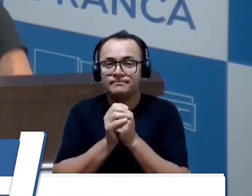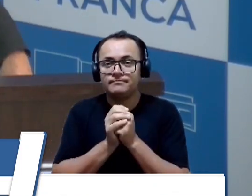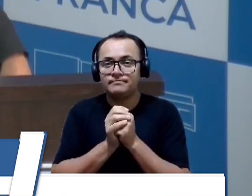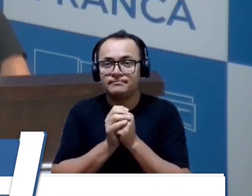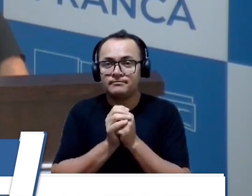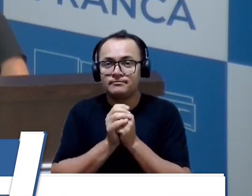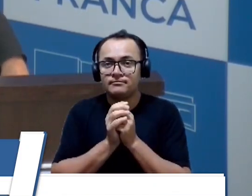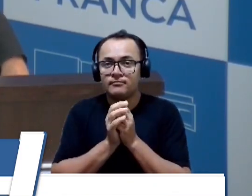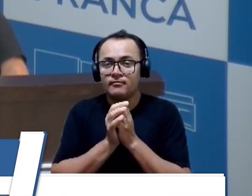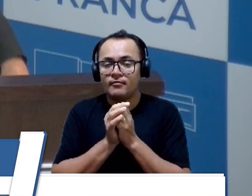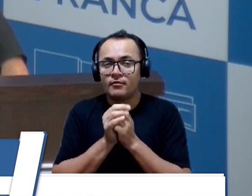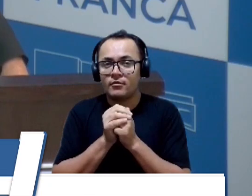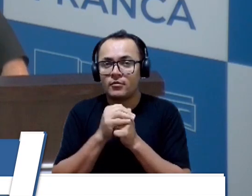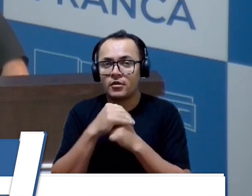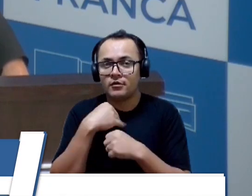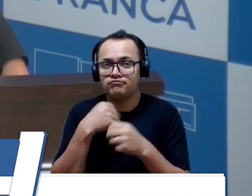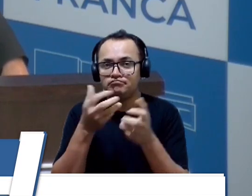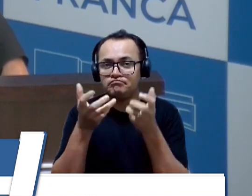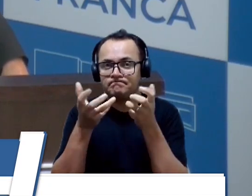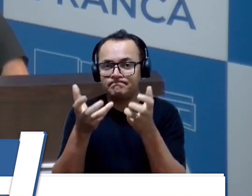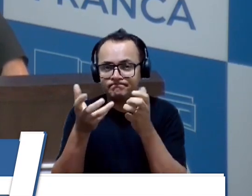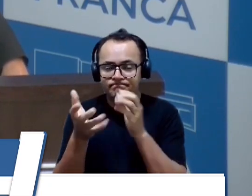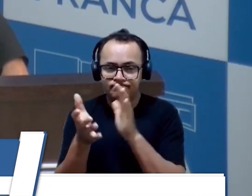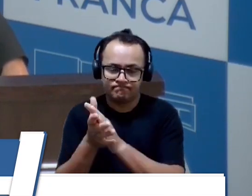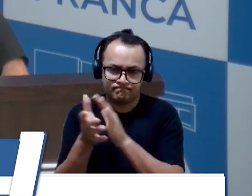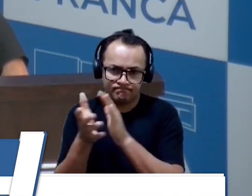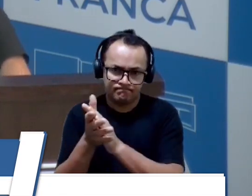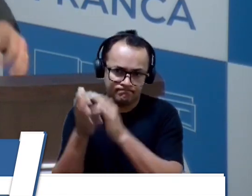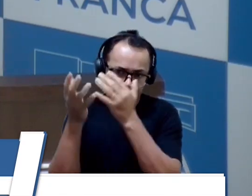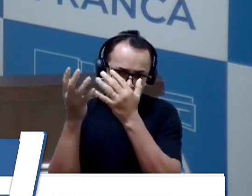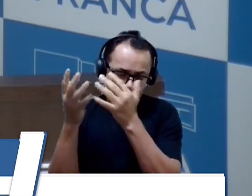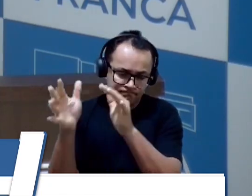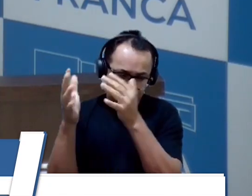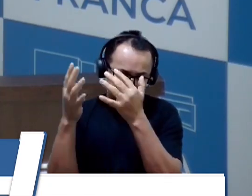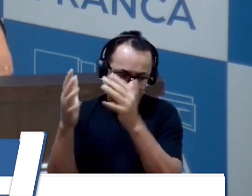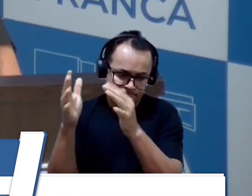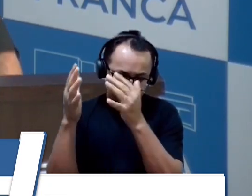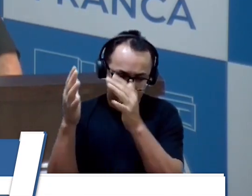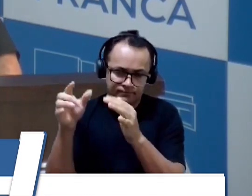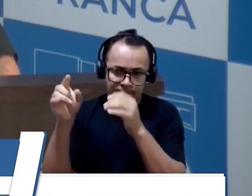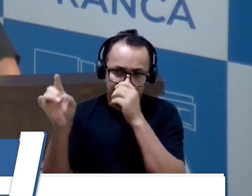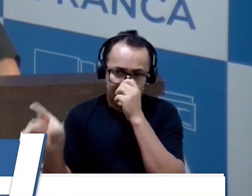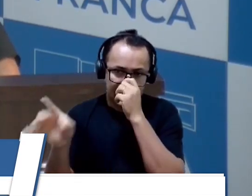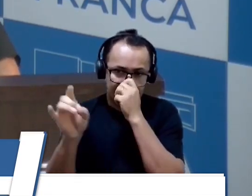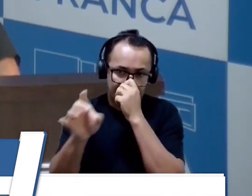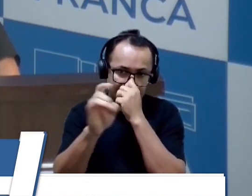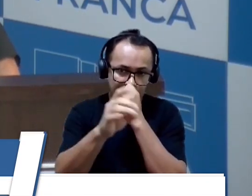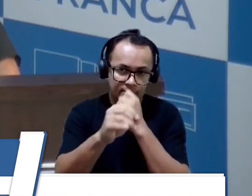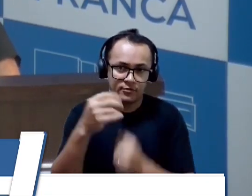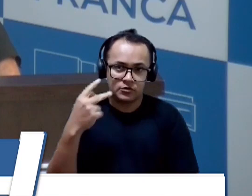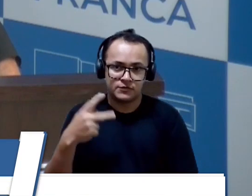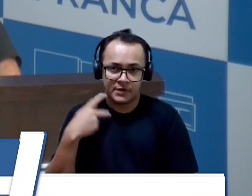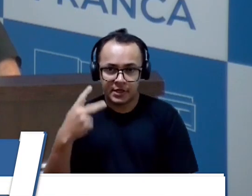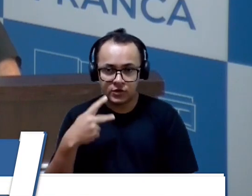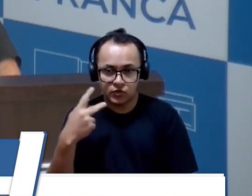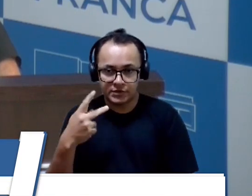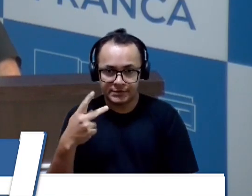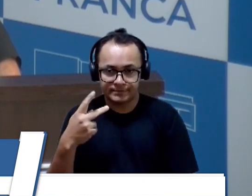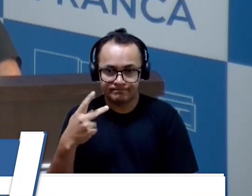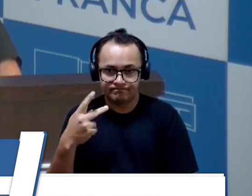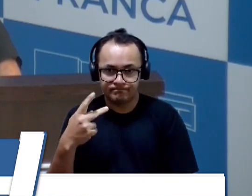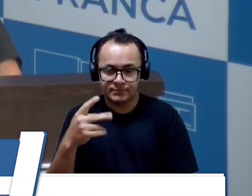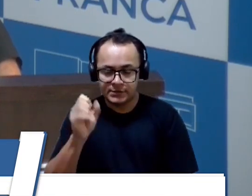eu gostaria de parabenizar aqui a cada vereador. A esse tempo